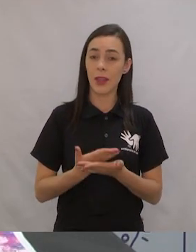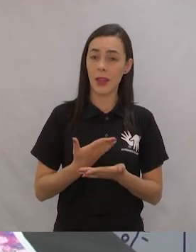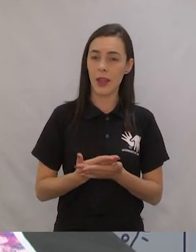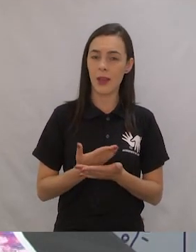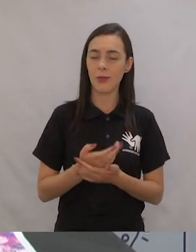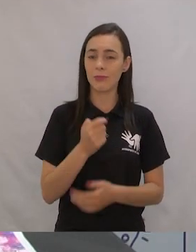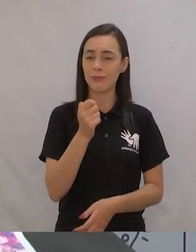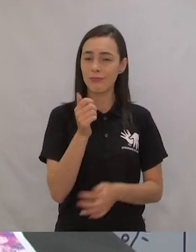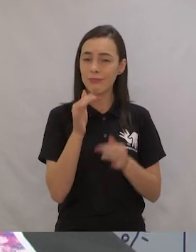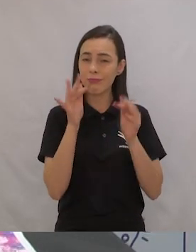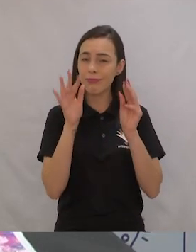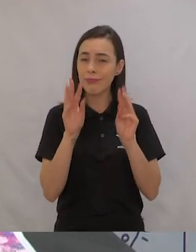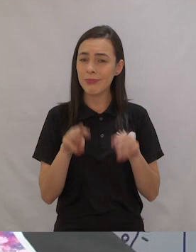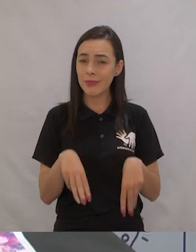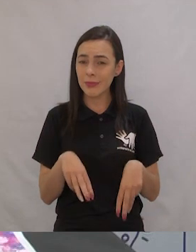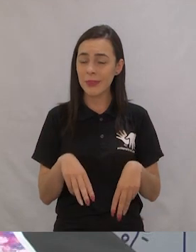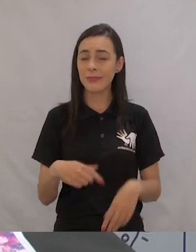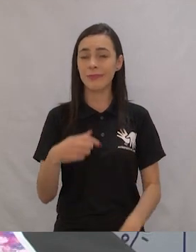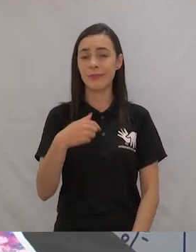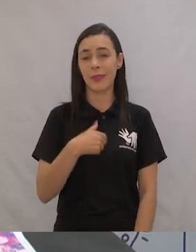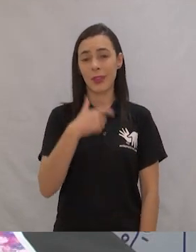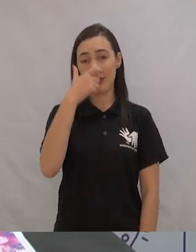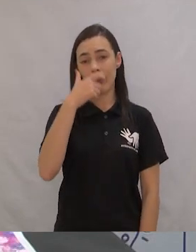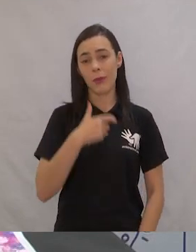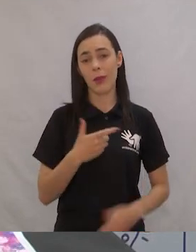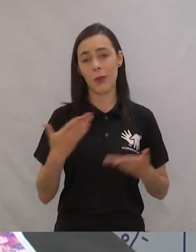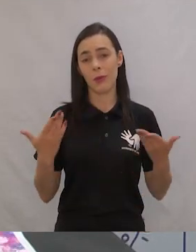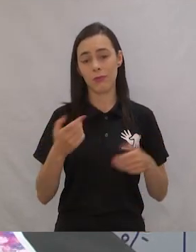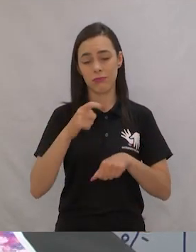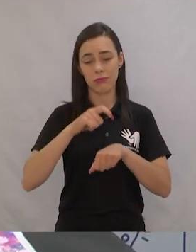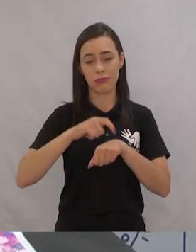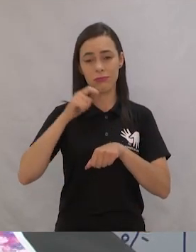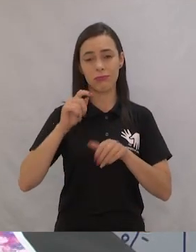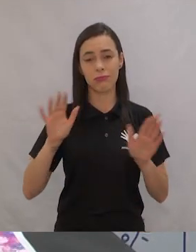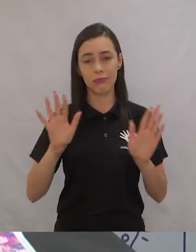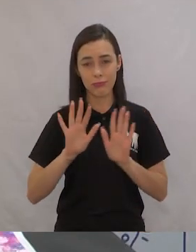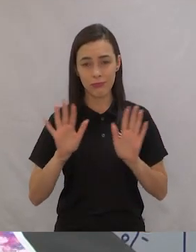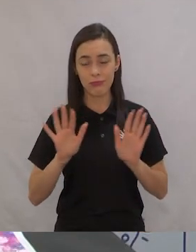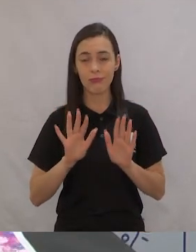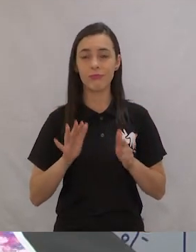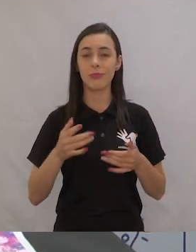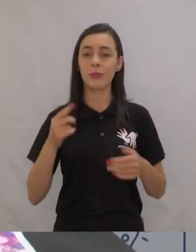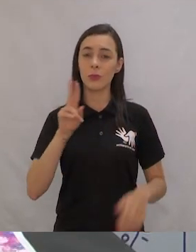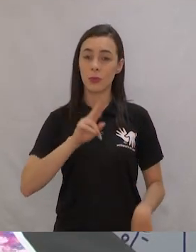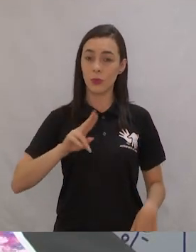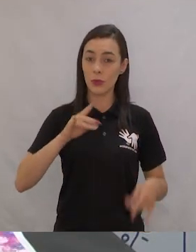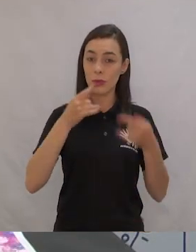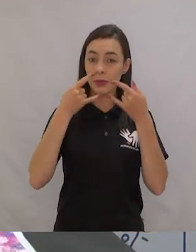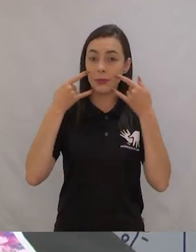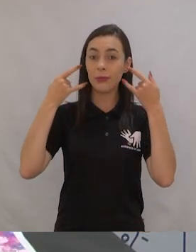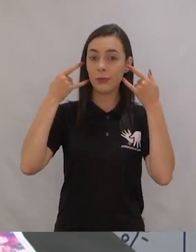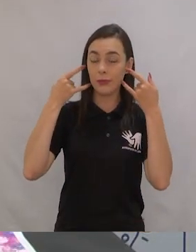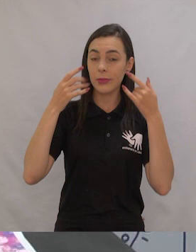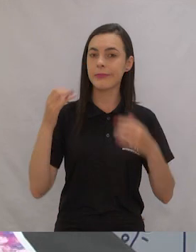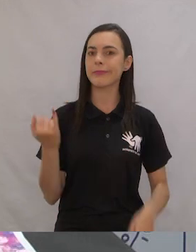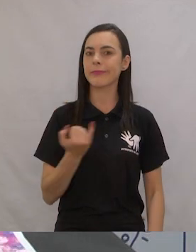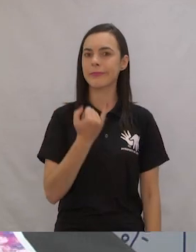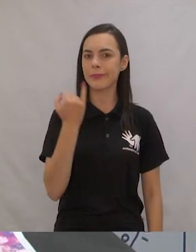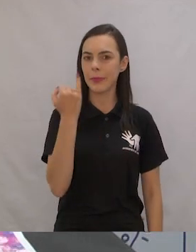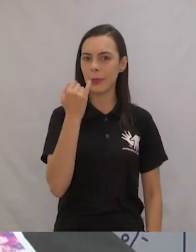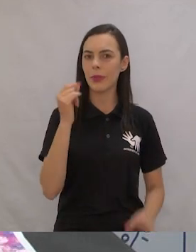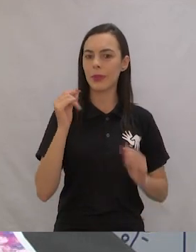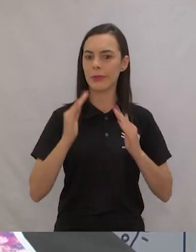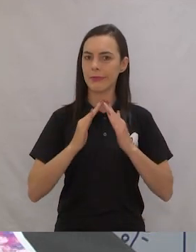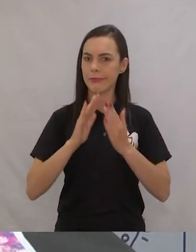nossa aula está chegando ao fim. A professora Elaine vai se despedindo, vai colocando a máscara, porque não